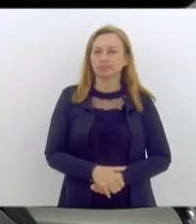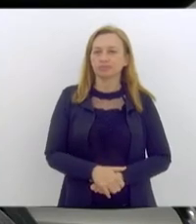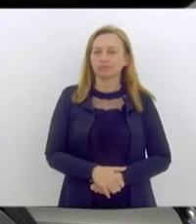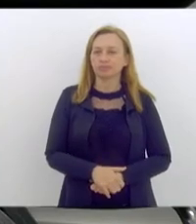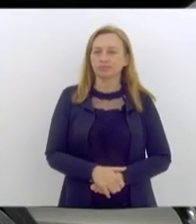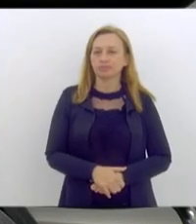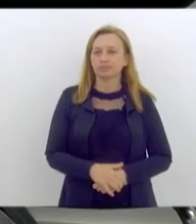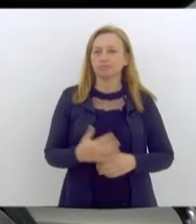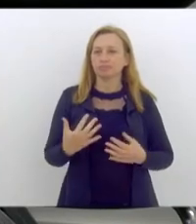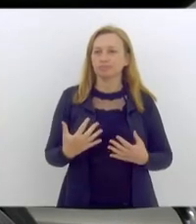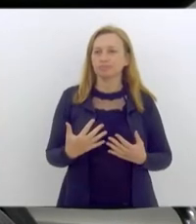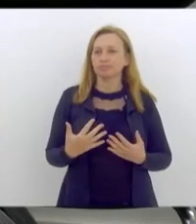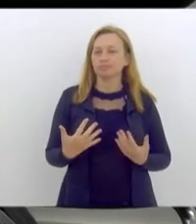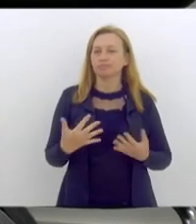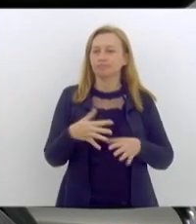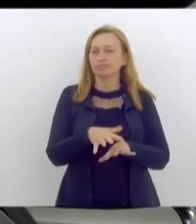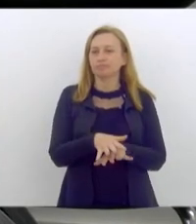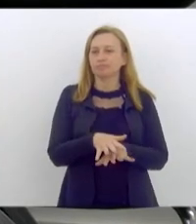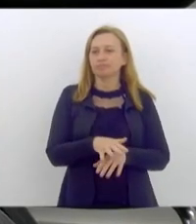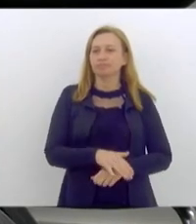é uma inclusão